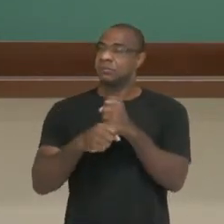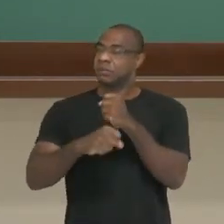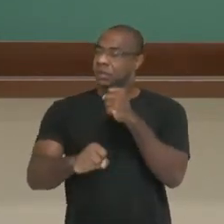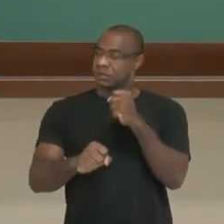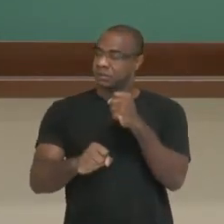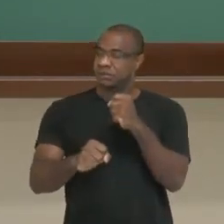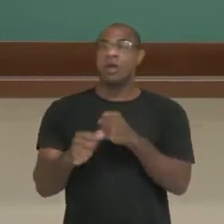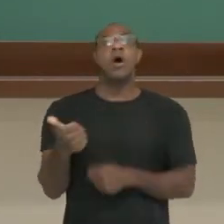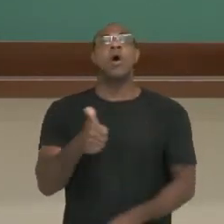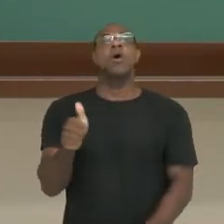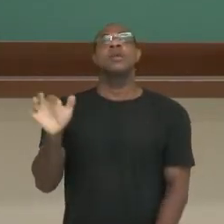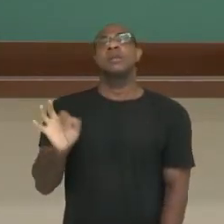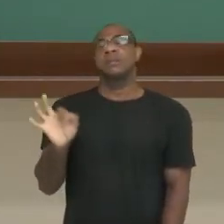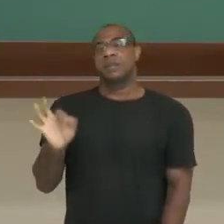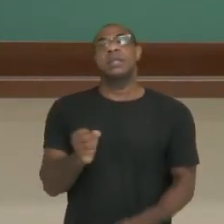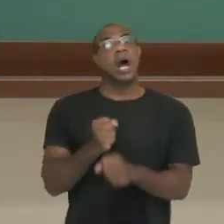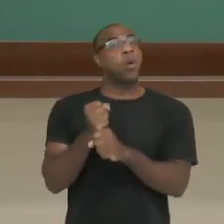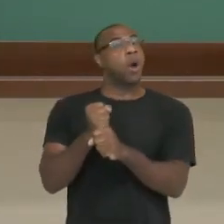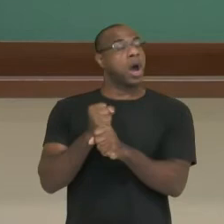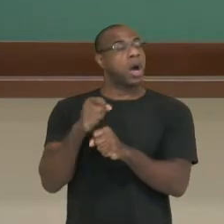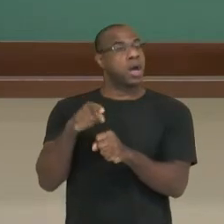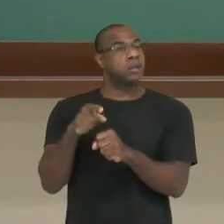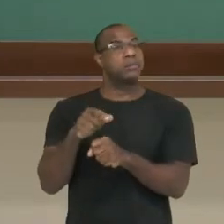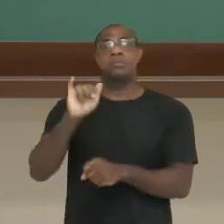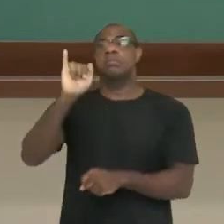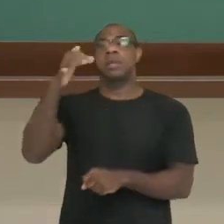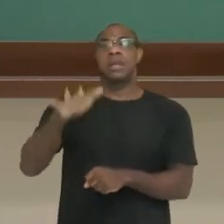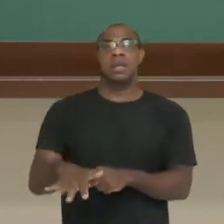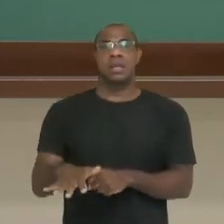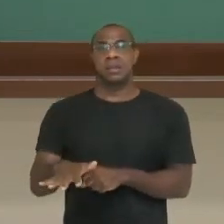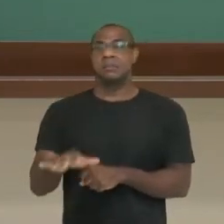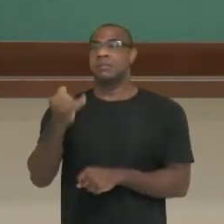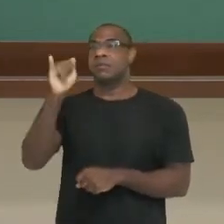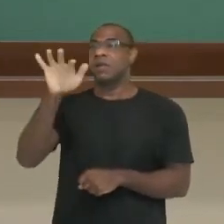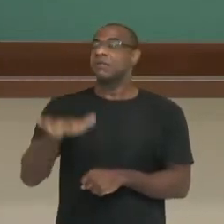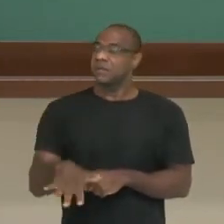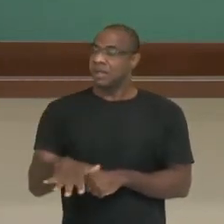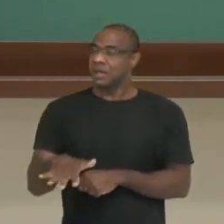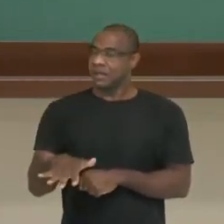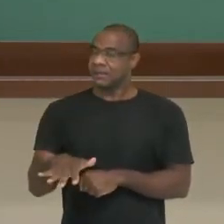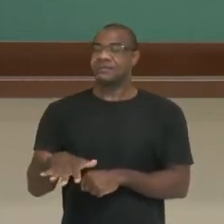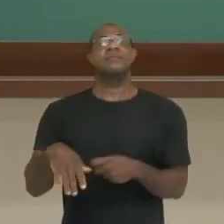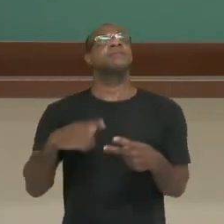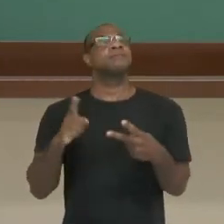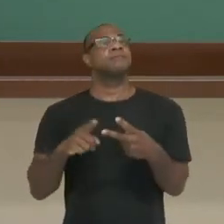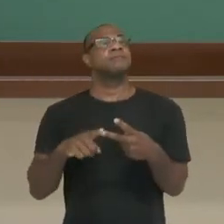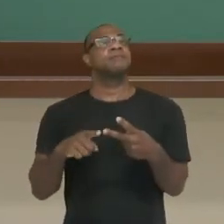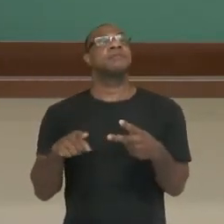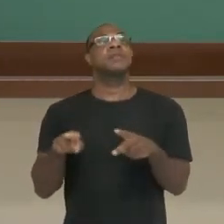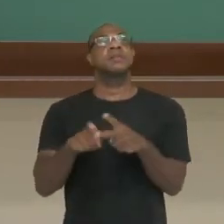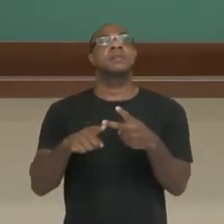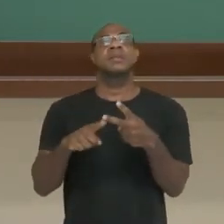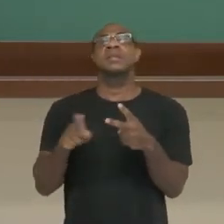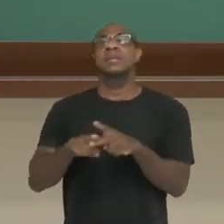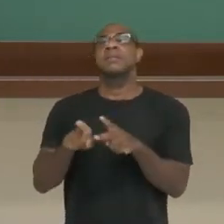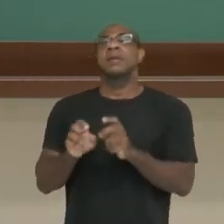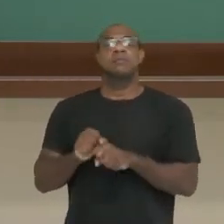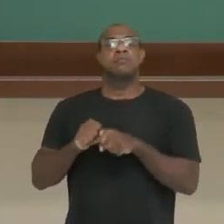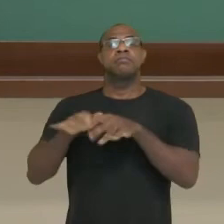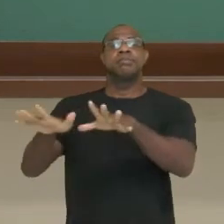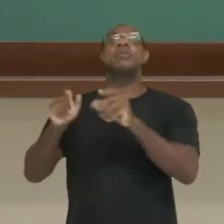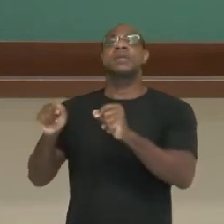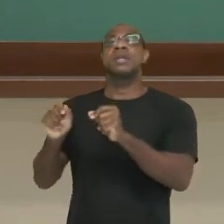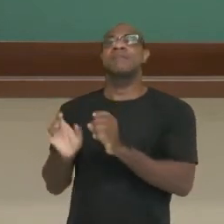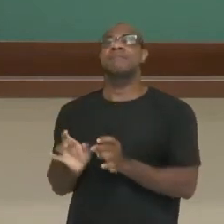de 11% ao ano, inflação relativamente baixa comparada a esse crescimento e uma expansão do